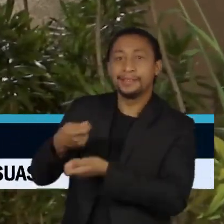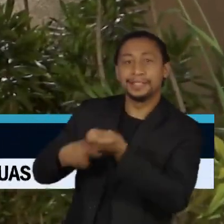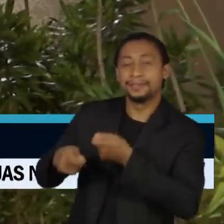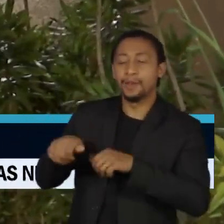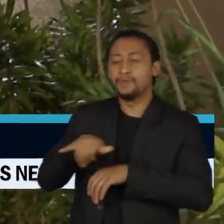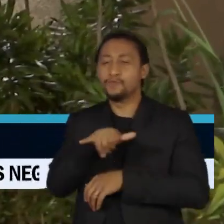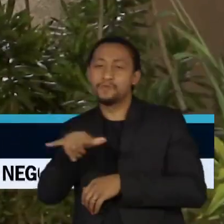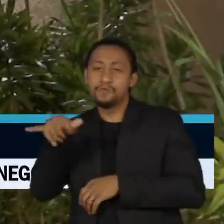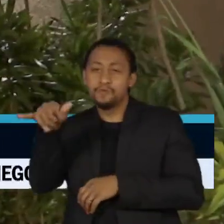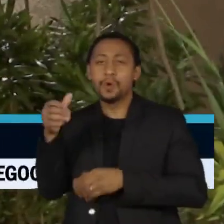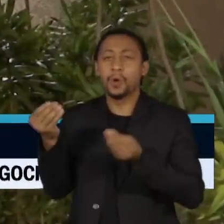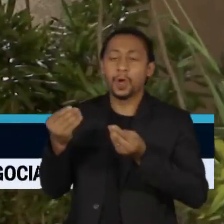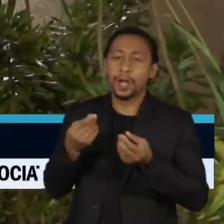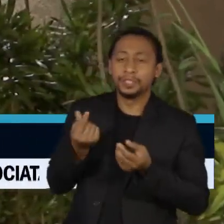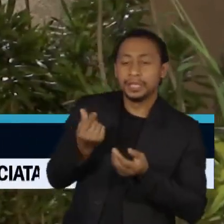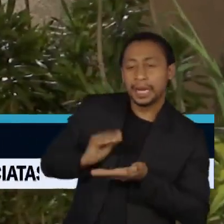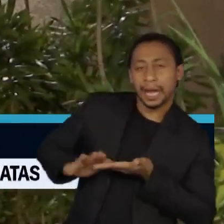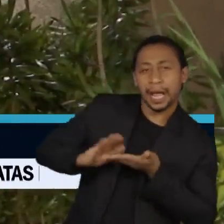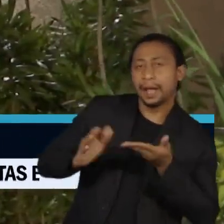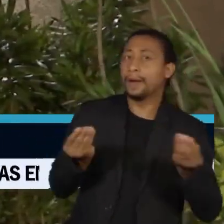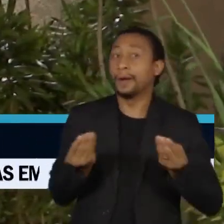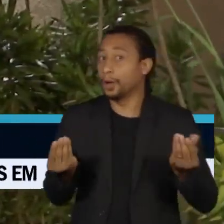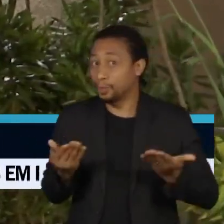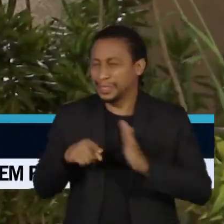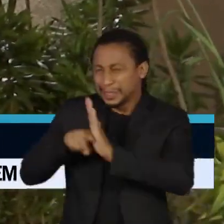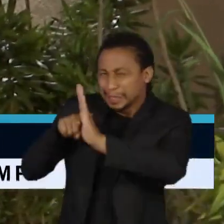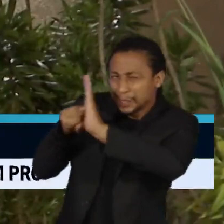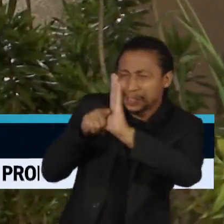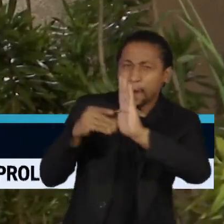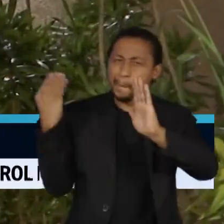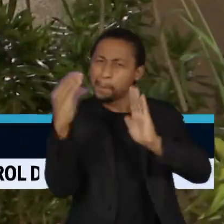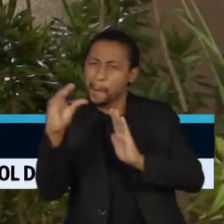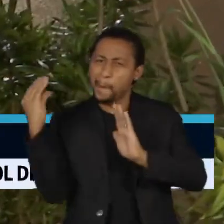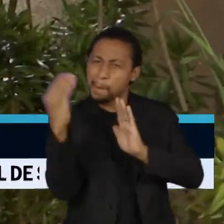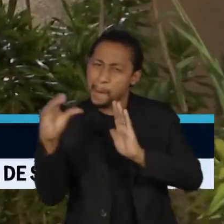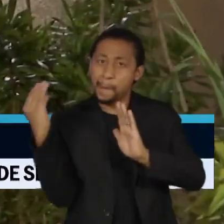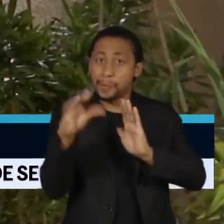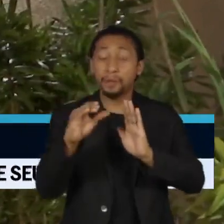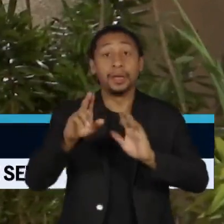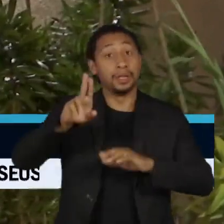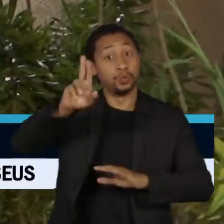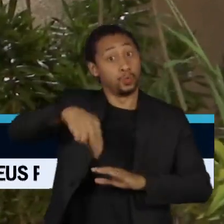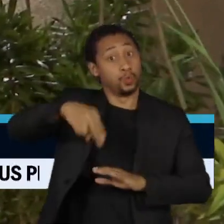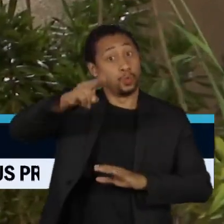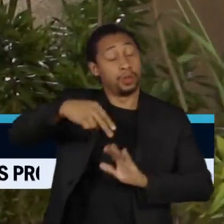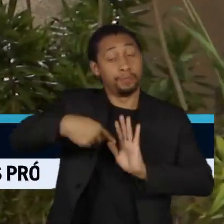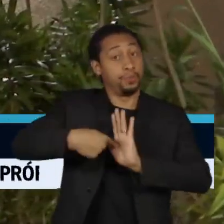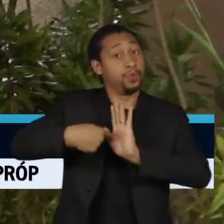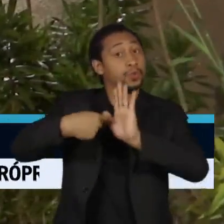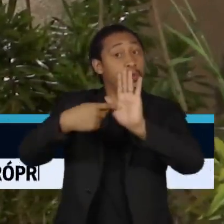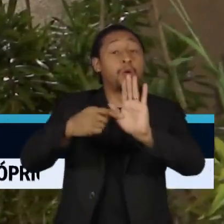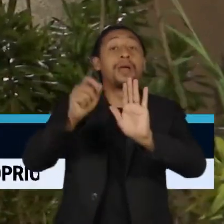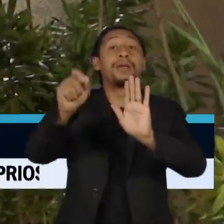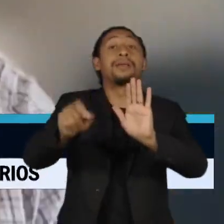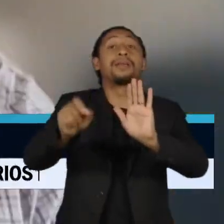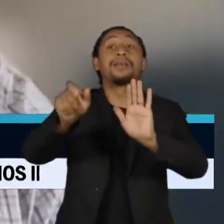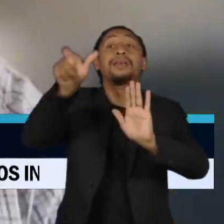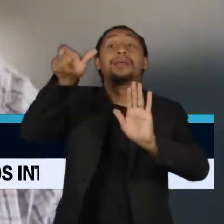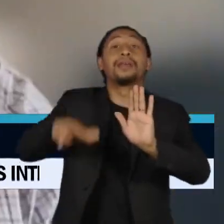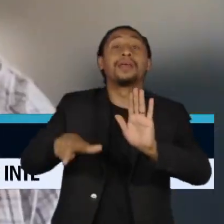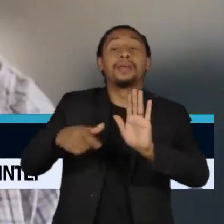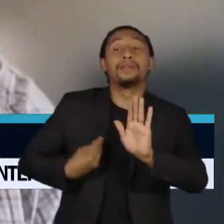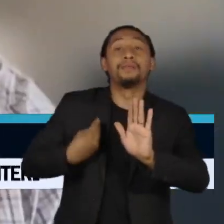seu império de negócio segundo Jack a conta nunca divulgou quem de fato estava no avião